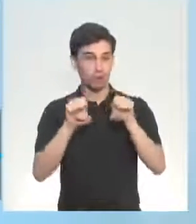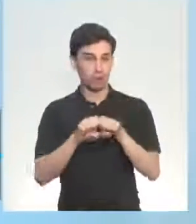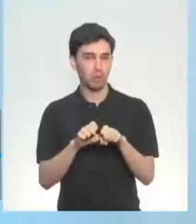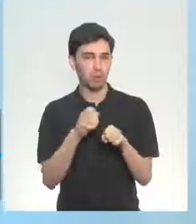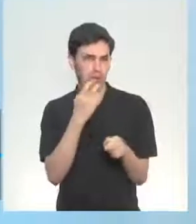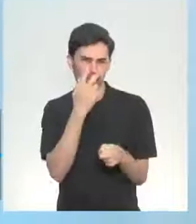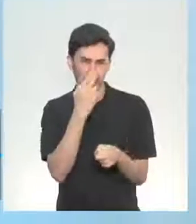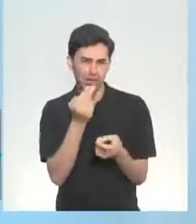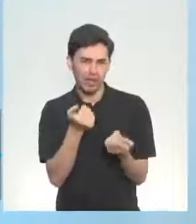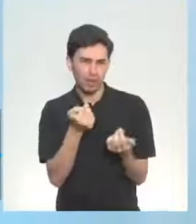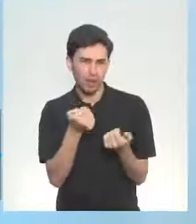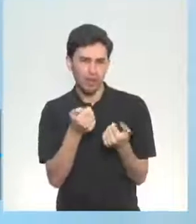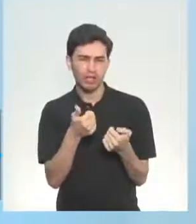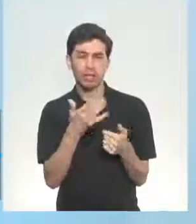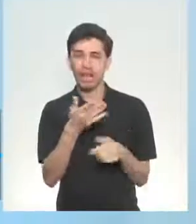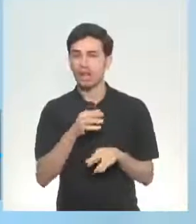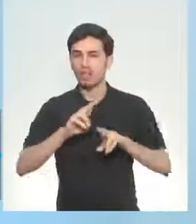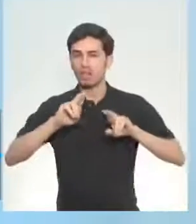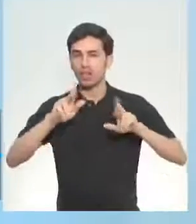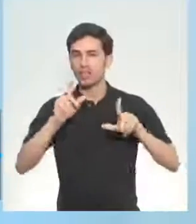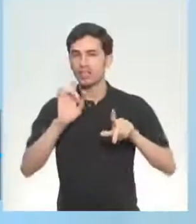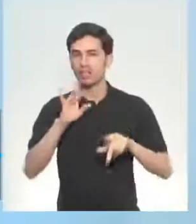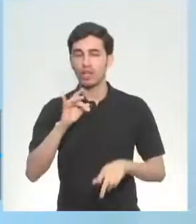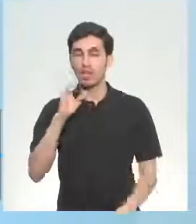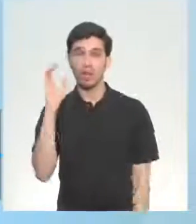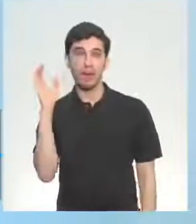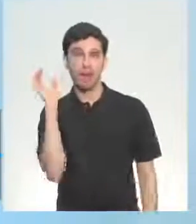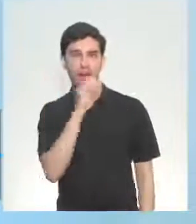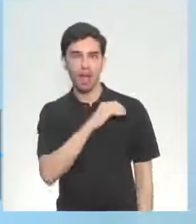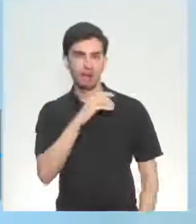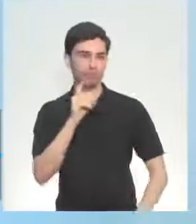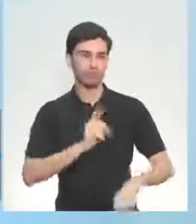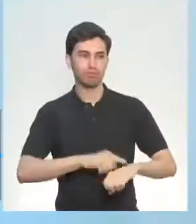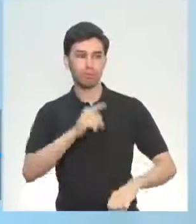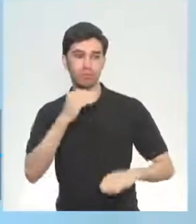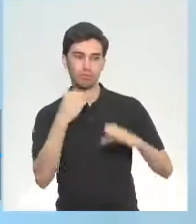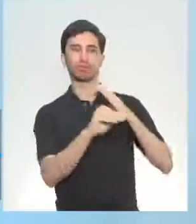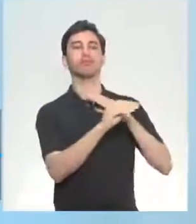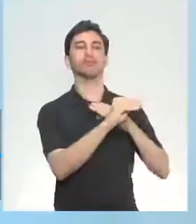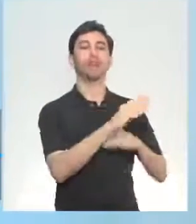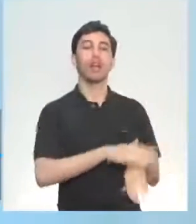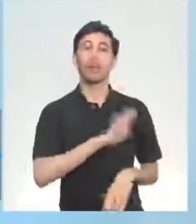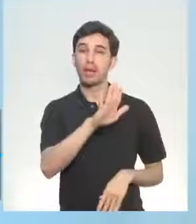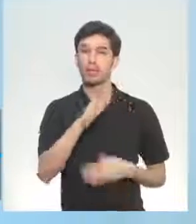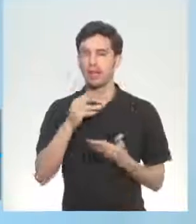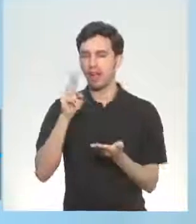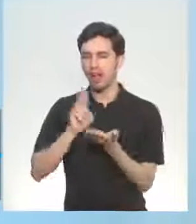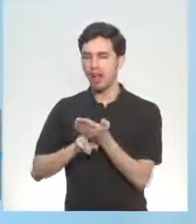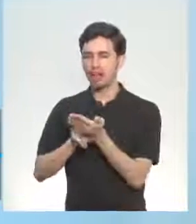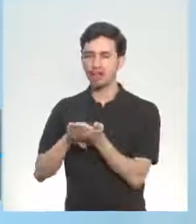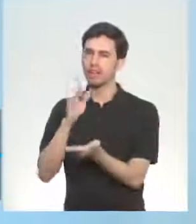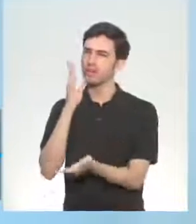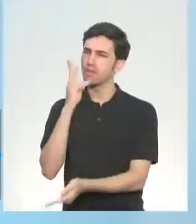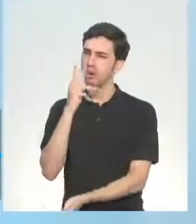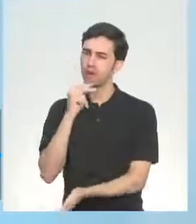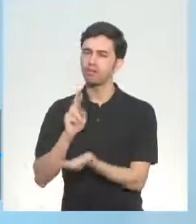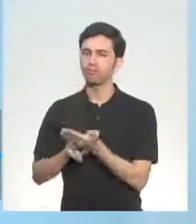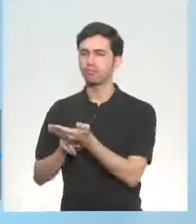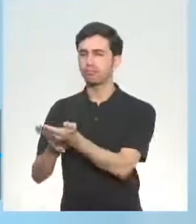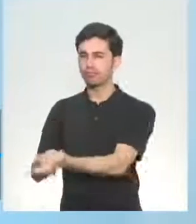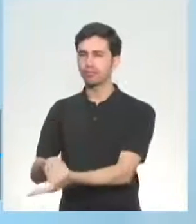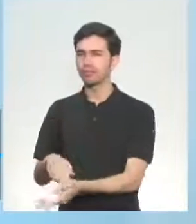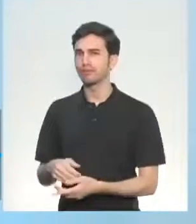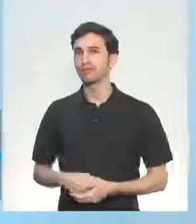que é mais rápido, né? Então, ele chega imediatamente, o e-mail. A carta ela vai levar aí mais tempo, tá? Então,